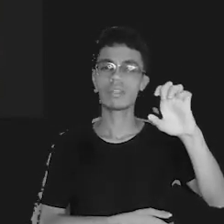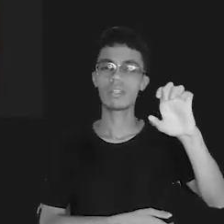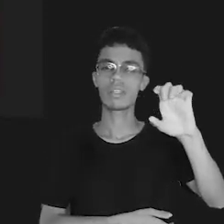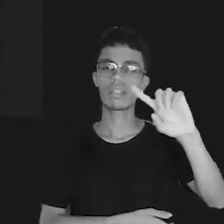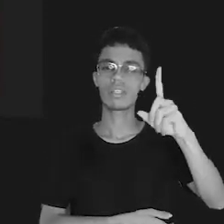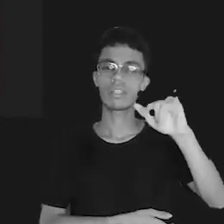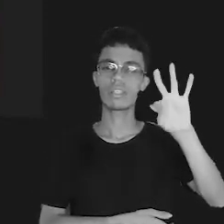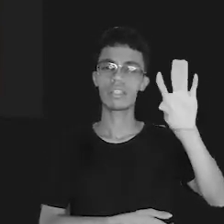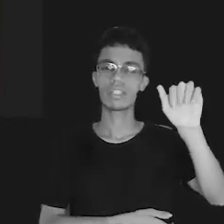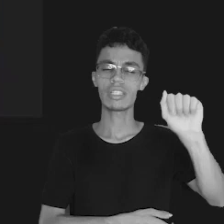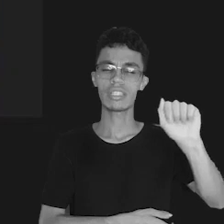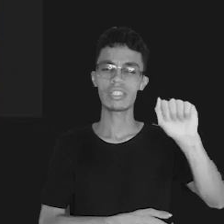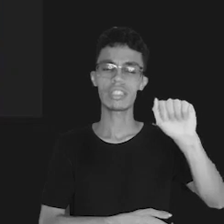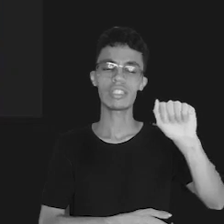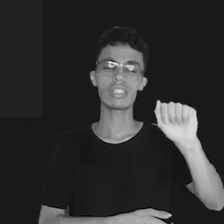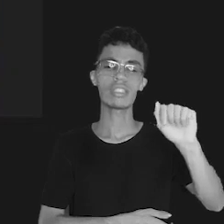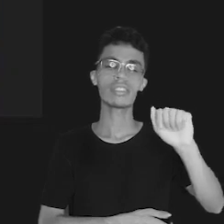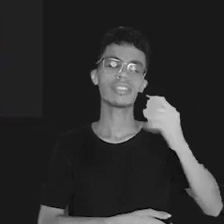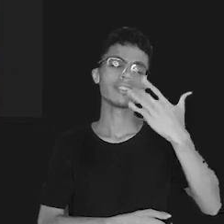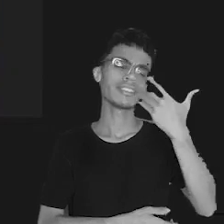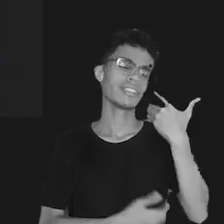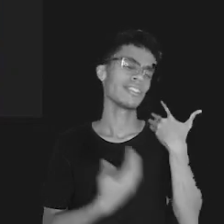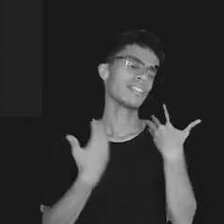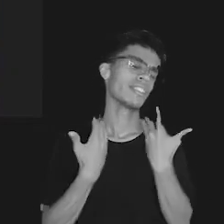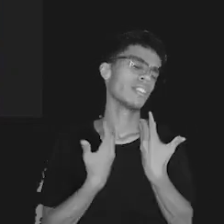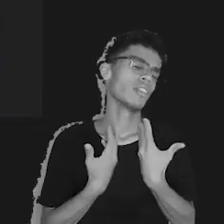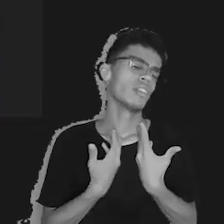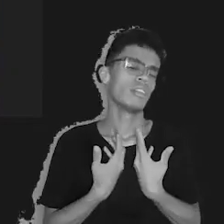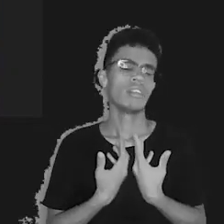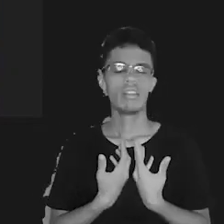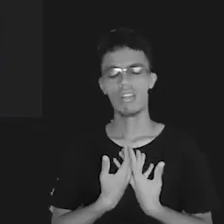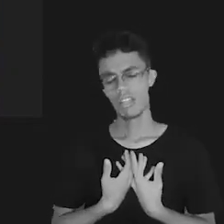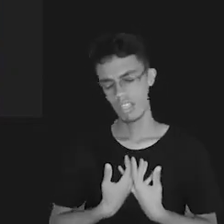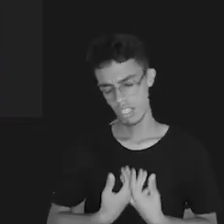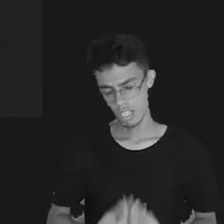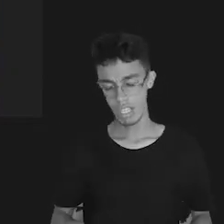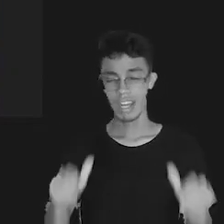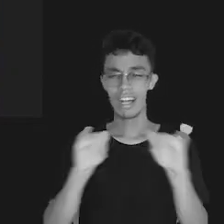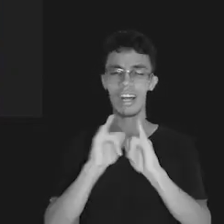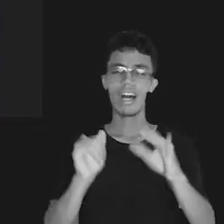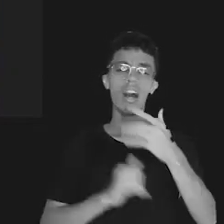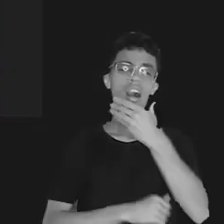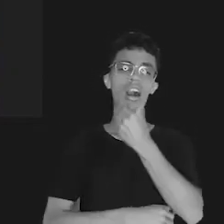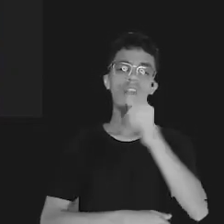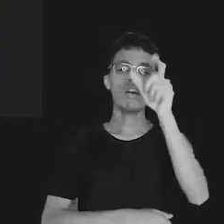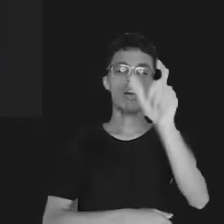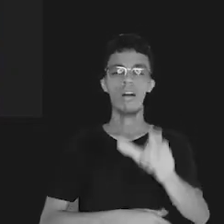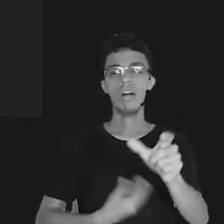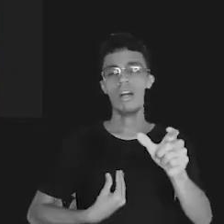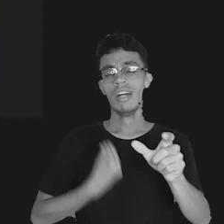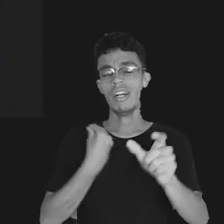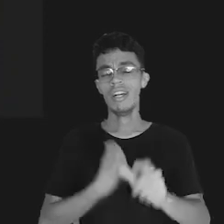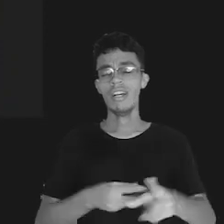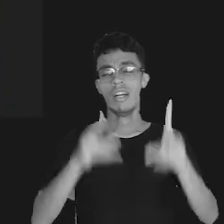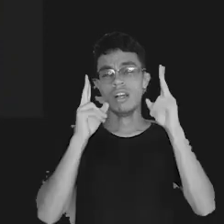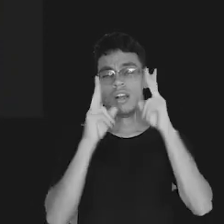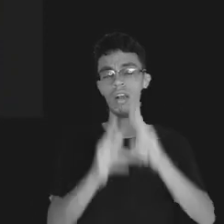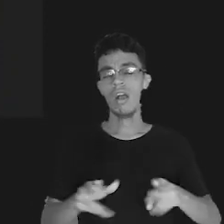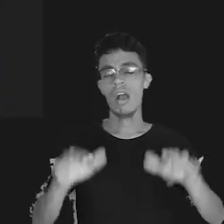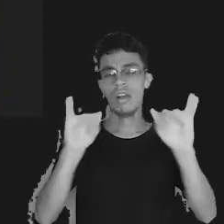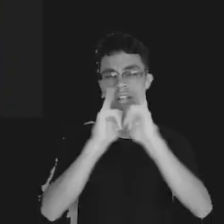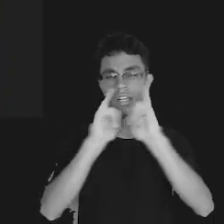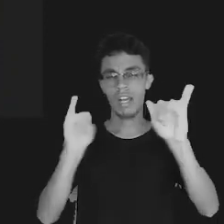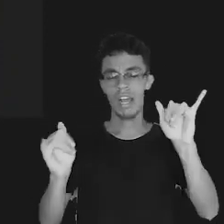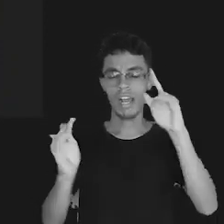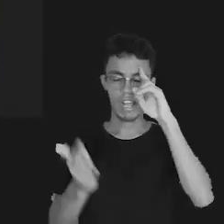Eu estou muito cansado, muito cansado. Dizer que esse homem existe é o mesmo que afirmar que